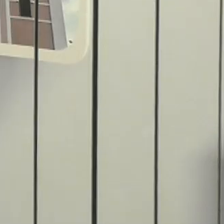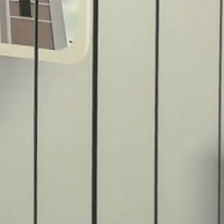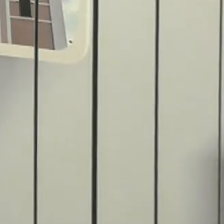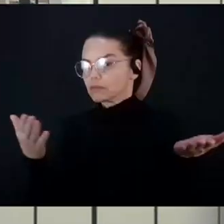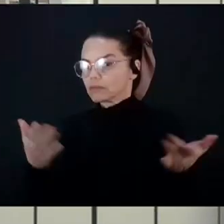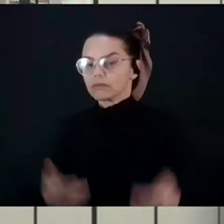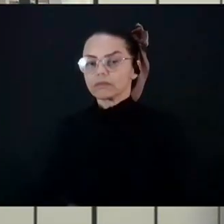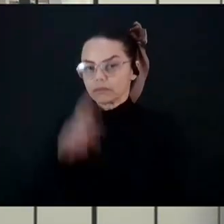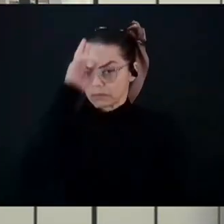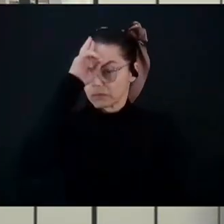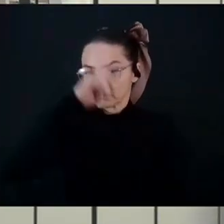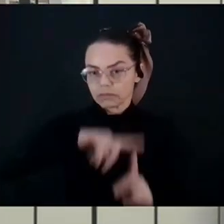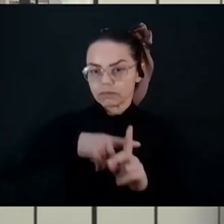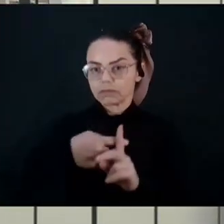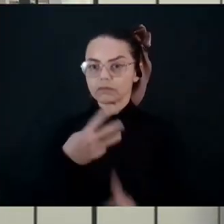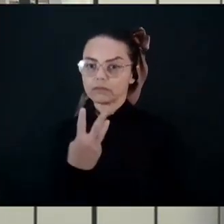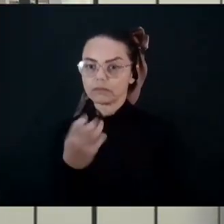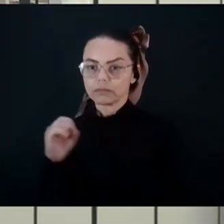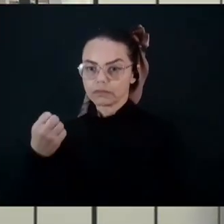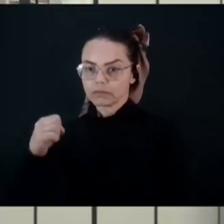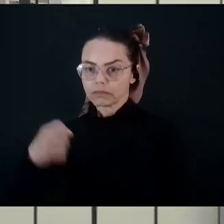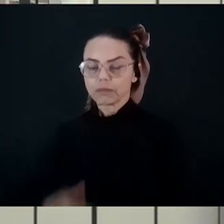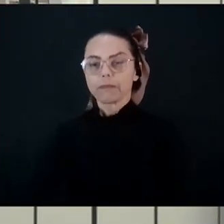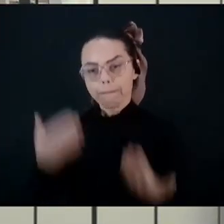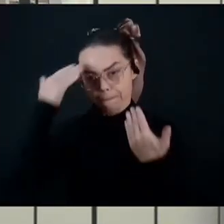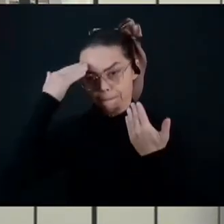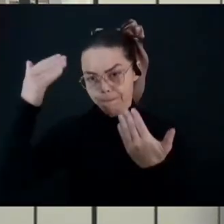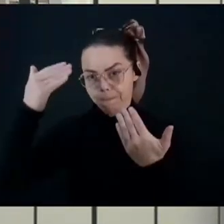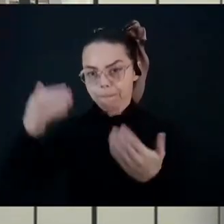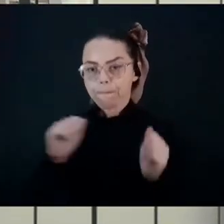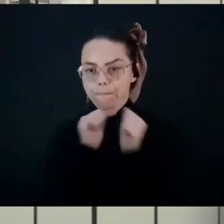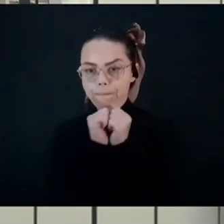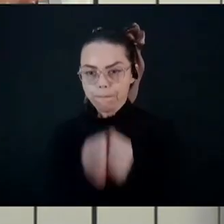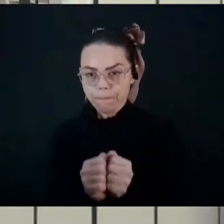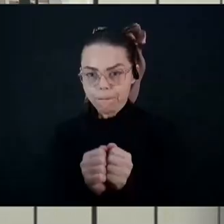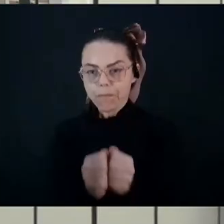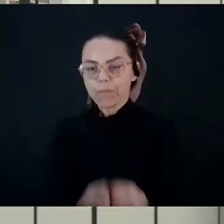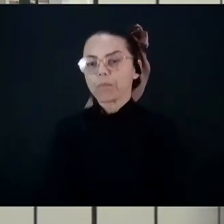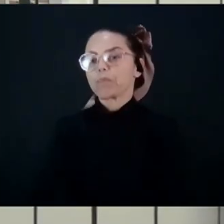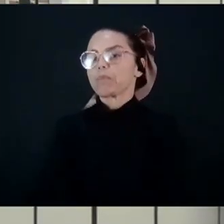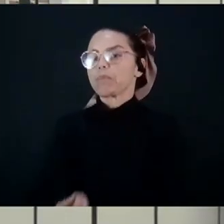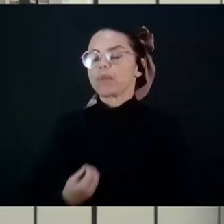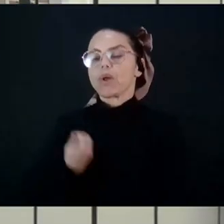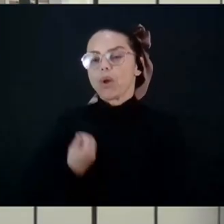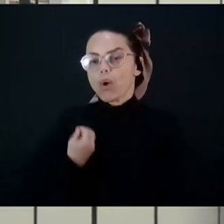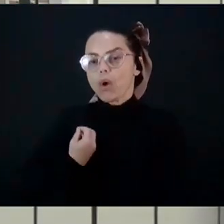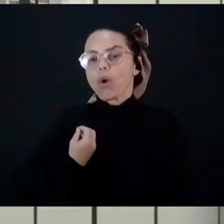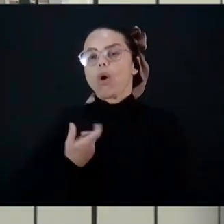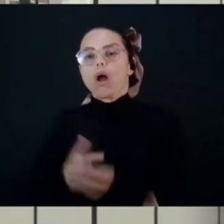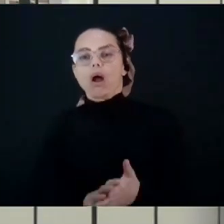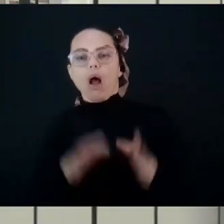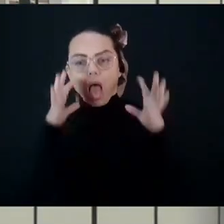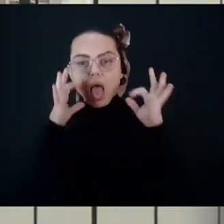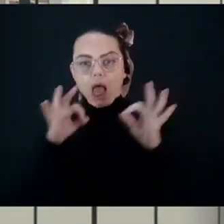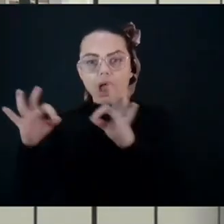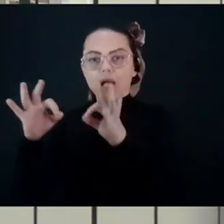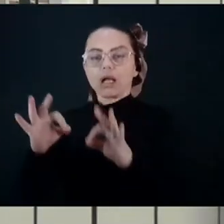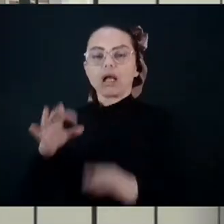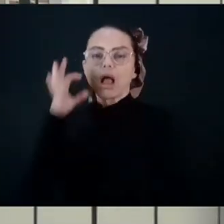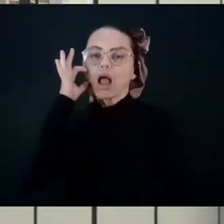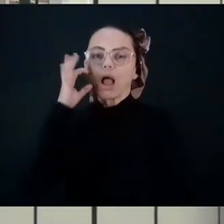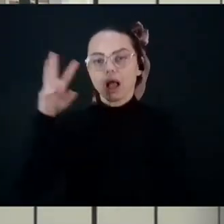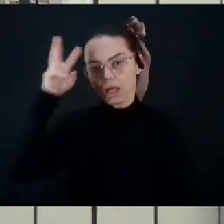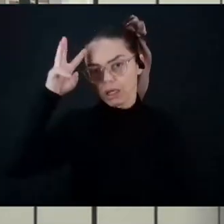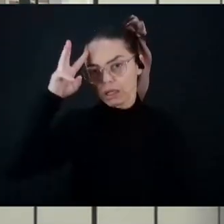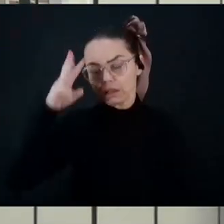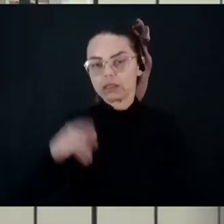Meio-dia mais 38 minutos. Muito obrigado pela sua companhia, pela sua audiência. Estamos ao vivo nesta terça-feira. Vamos com as